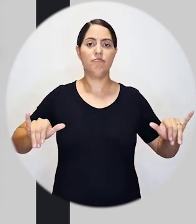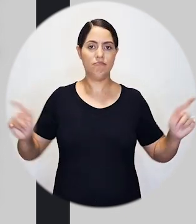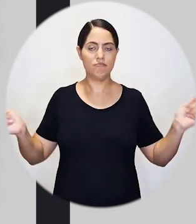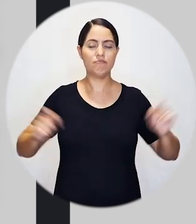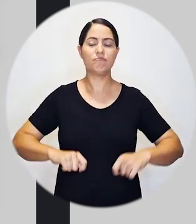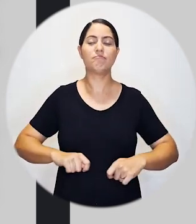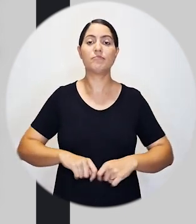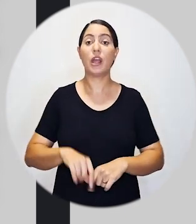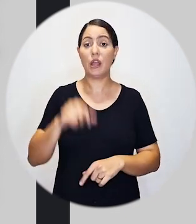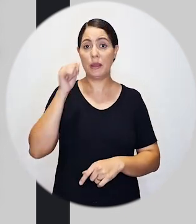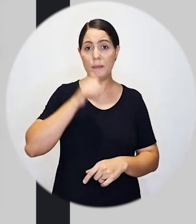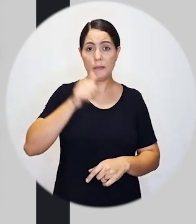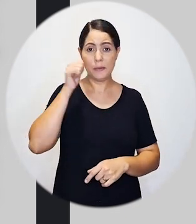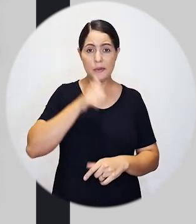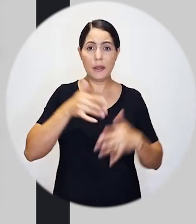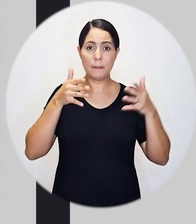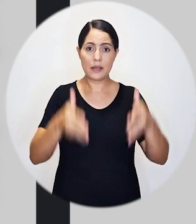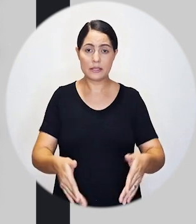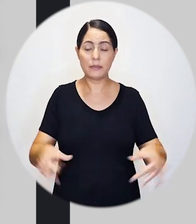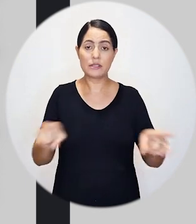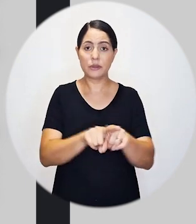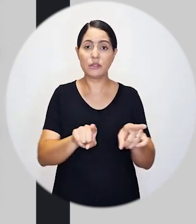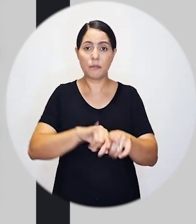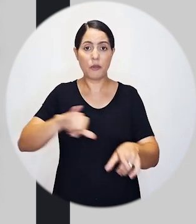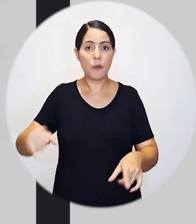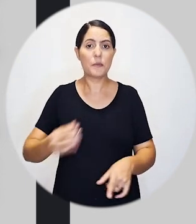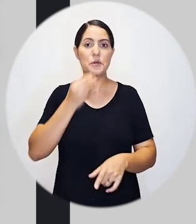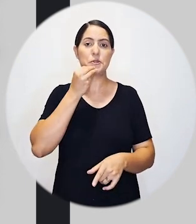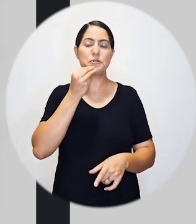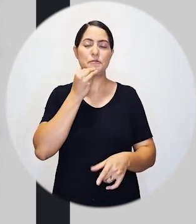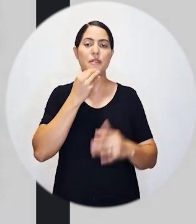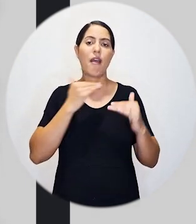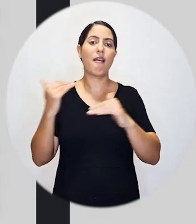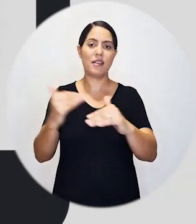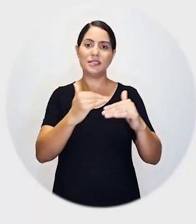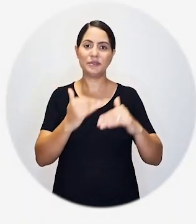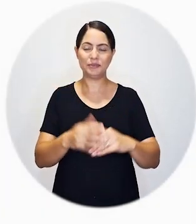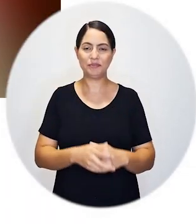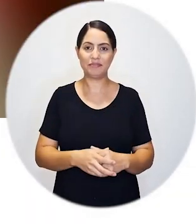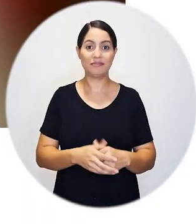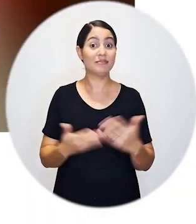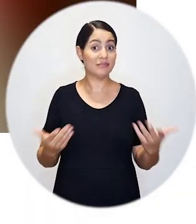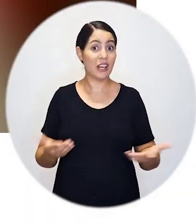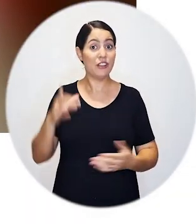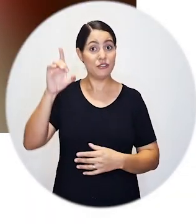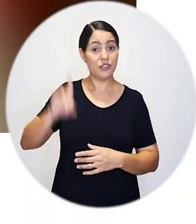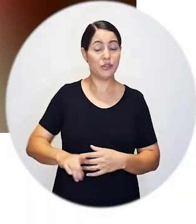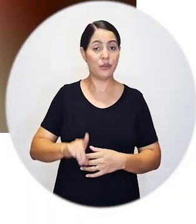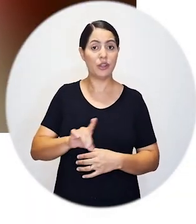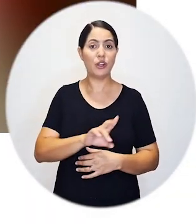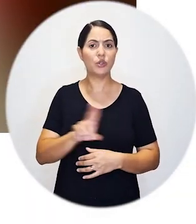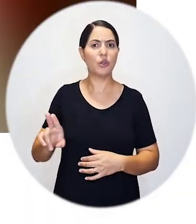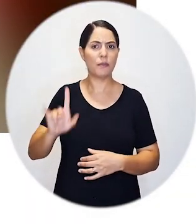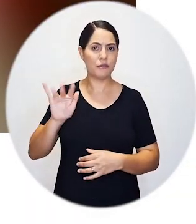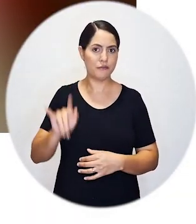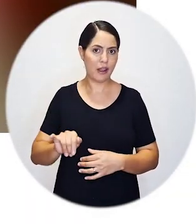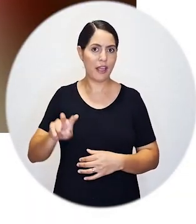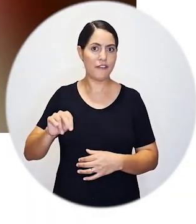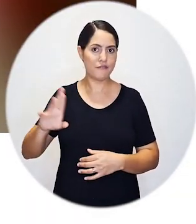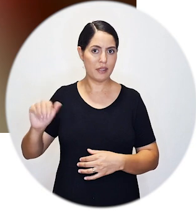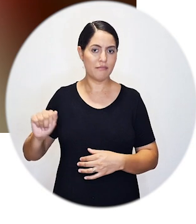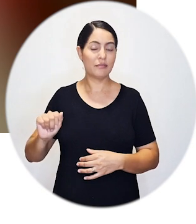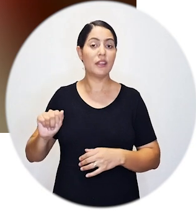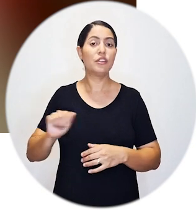de liderança e políticas de inclusão e igualdade de oportunidades. Presidido pela diretora da ANTAC, Flávia